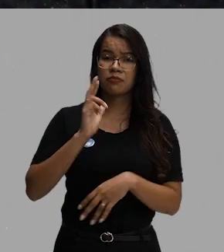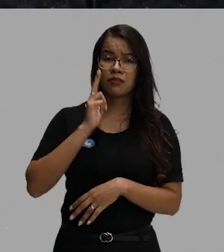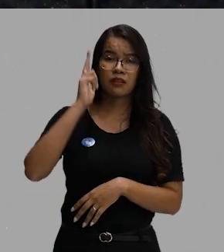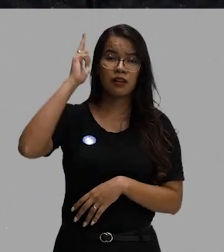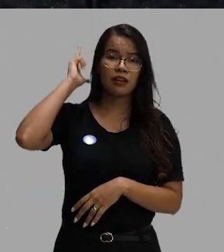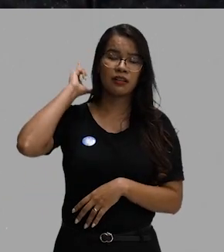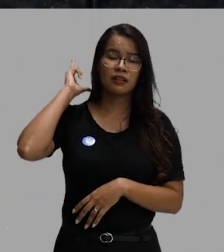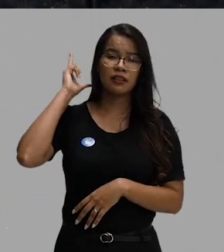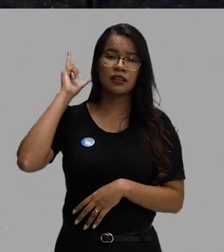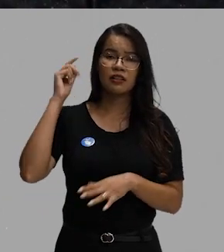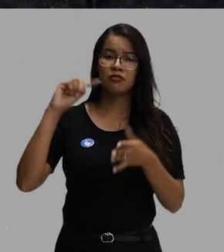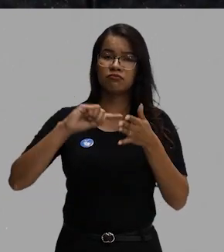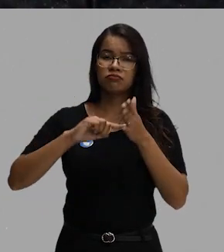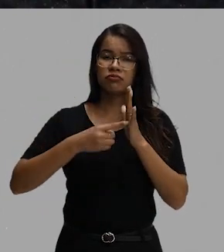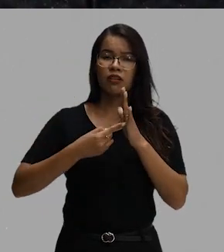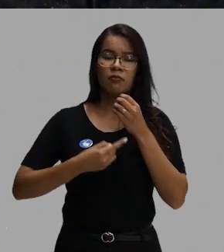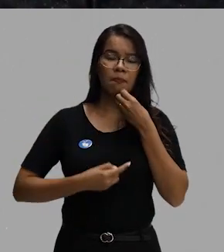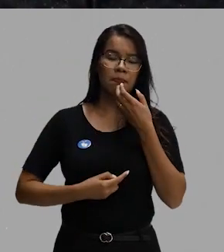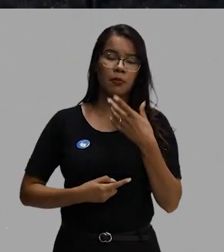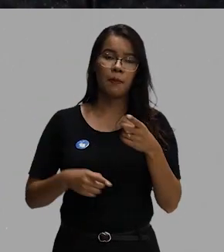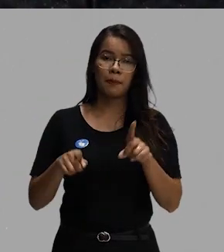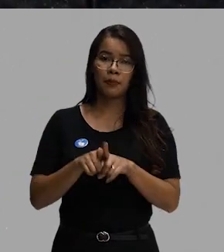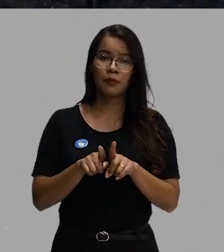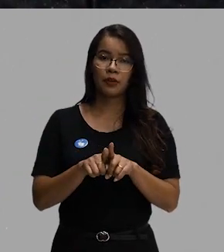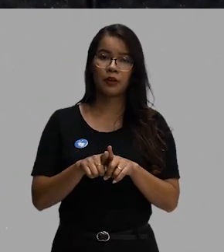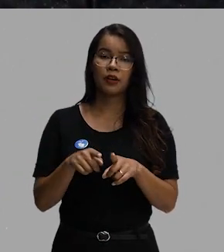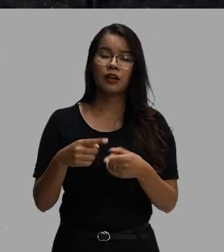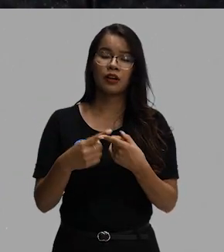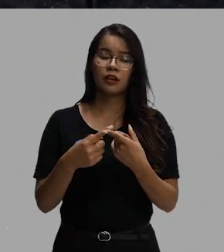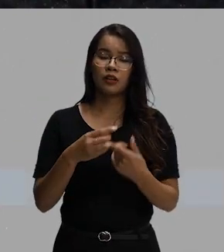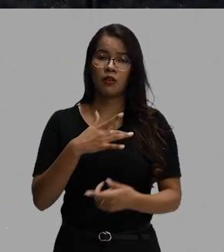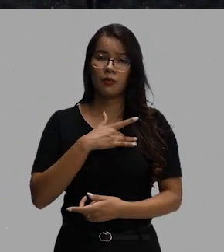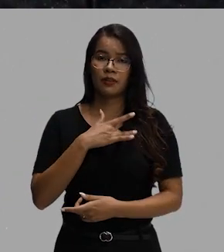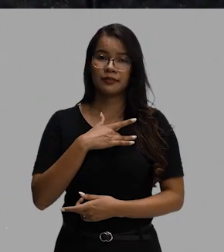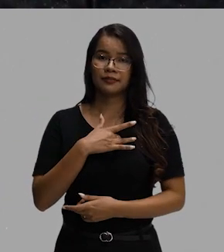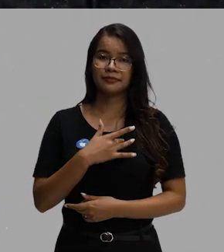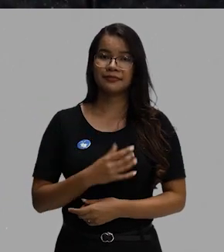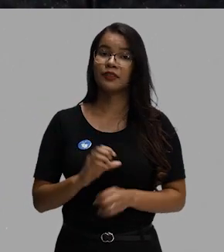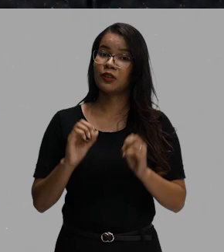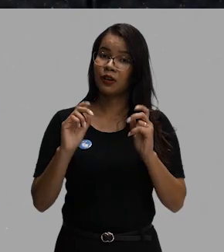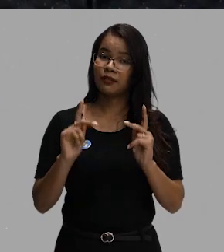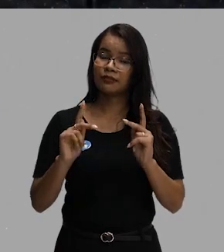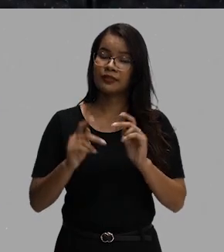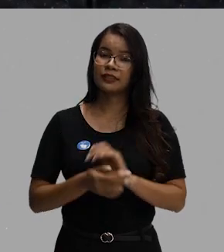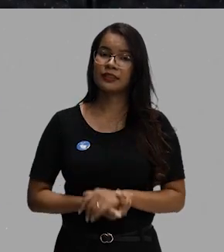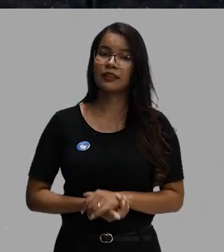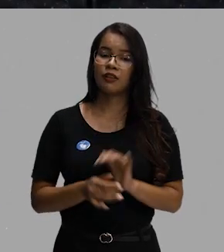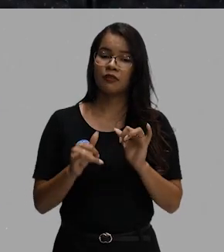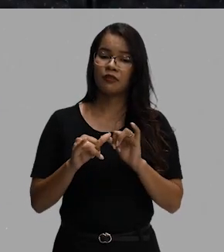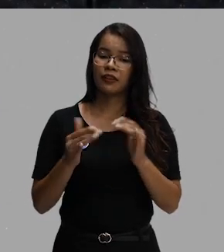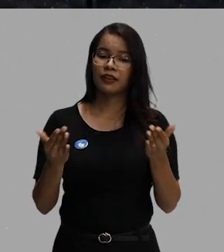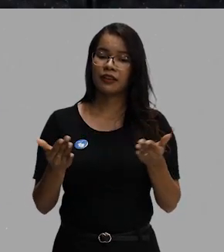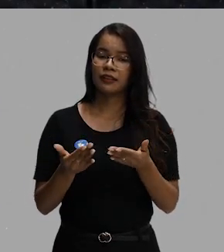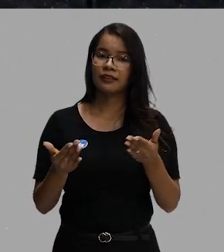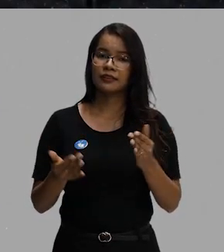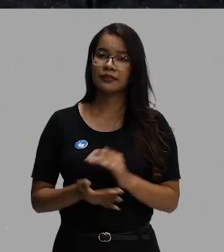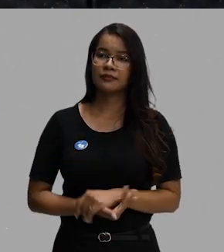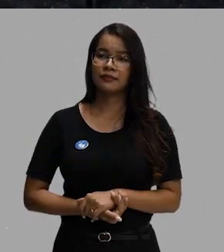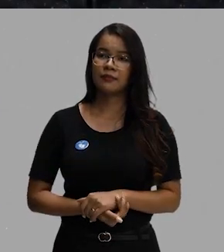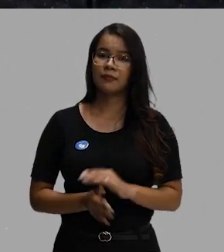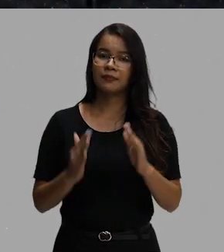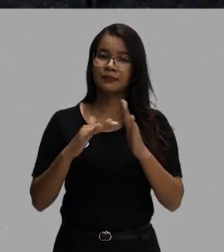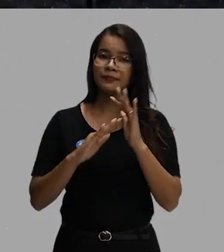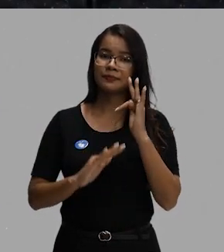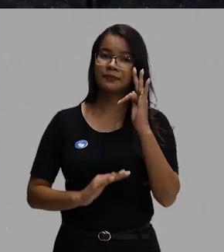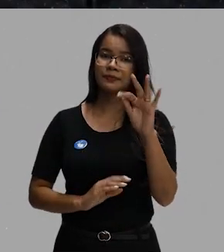nota máxima, porque o romantismo continua presente nos dias atuais, tá certo? Então eu vou ficando por aqui e